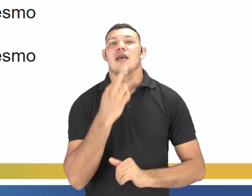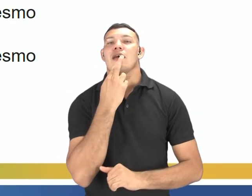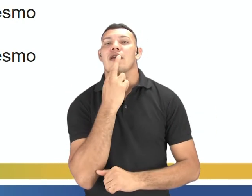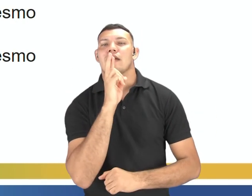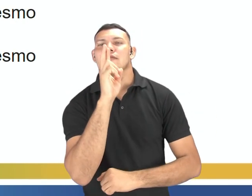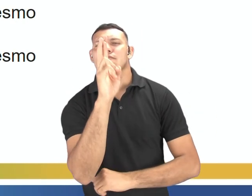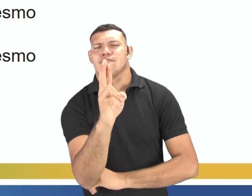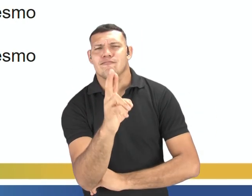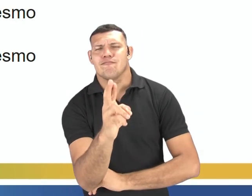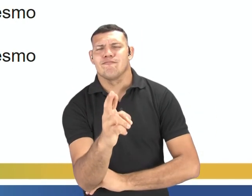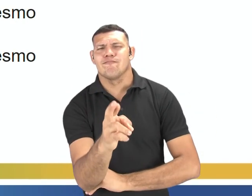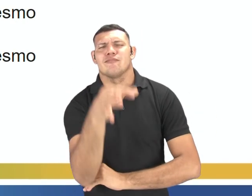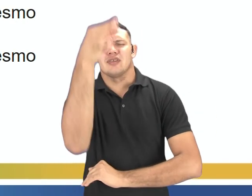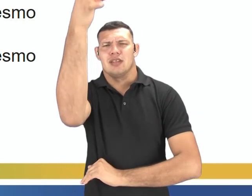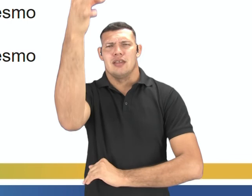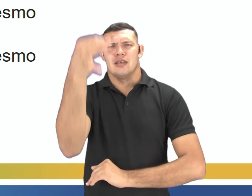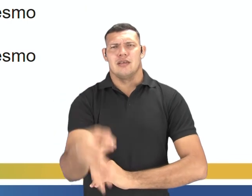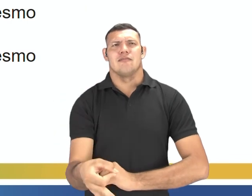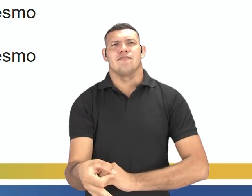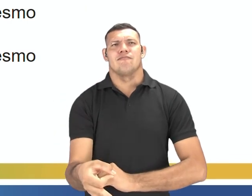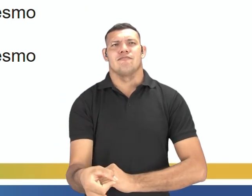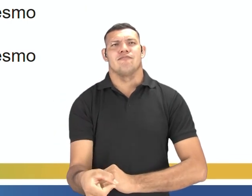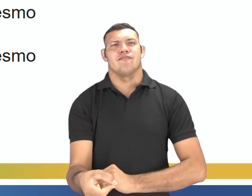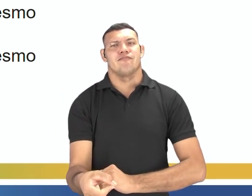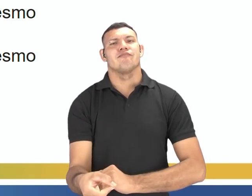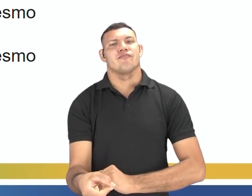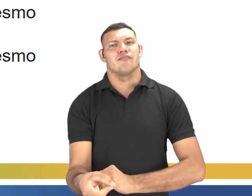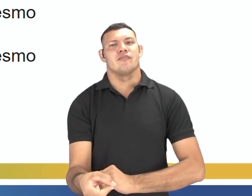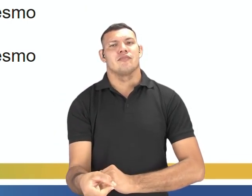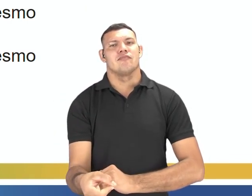Com certeza, elas não têm